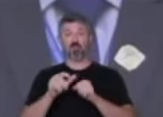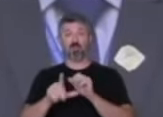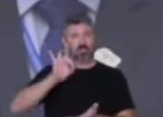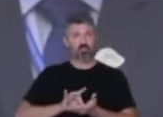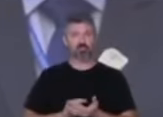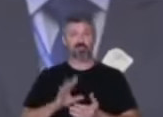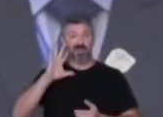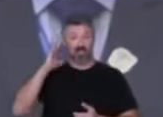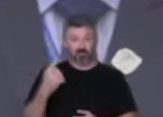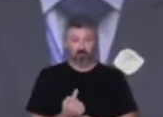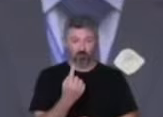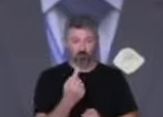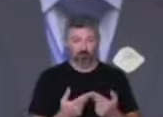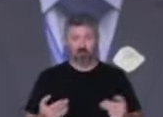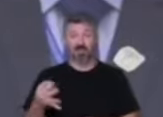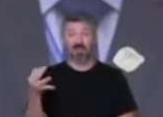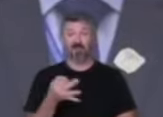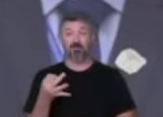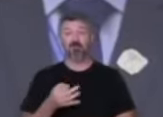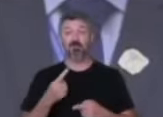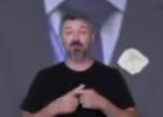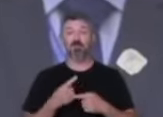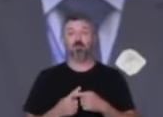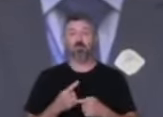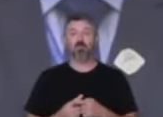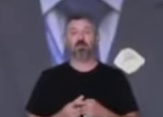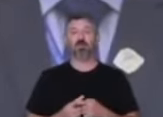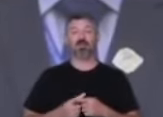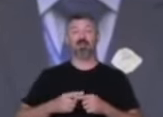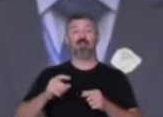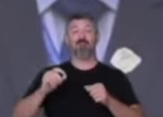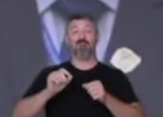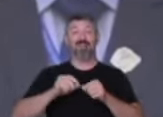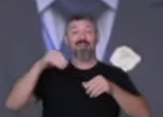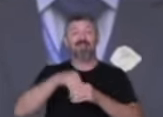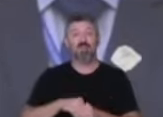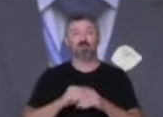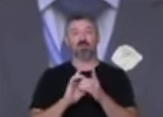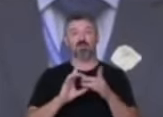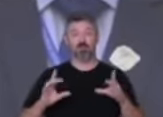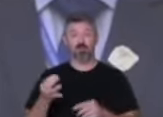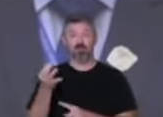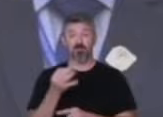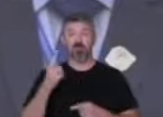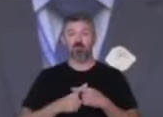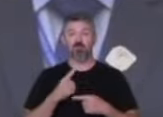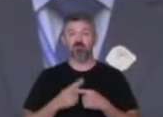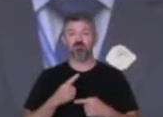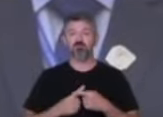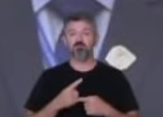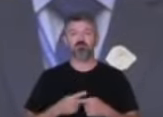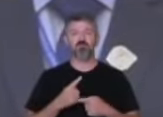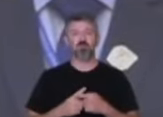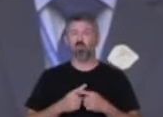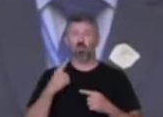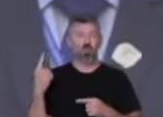perfeita. Ela é perfeita porque ela foi feita sob a democracia. Ela é perfeita porque ela foi... todo